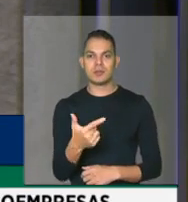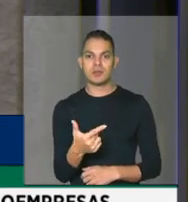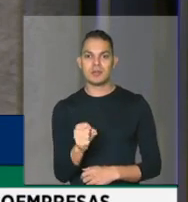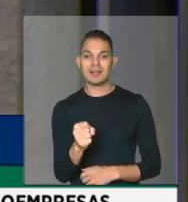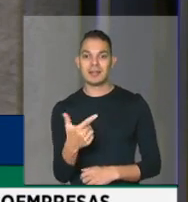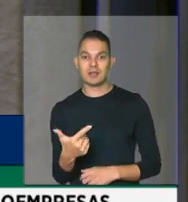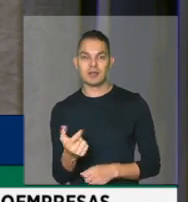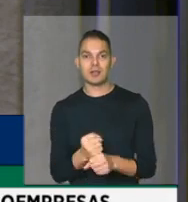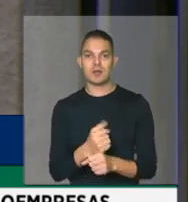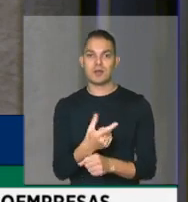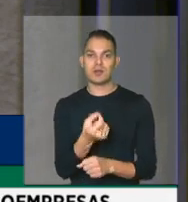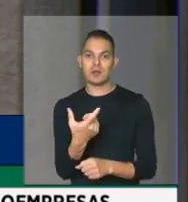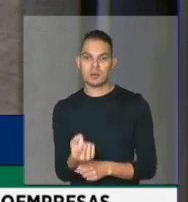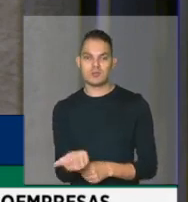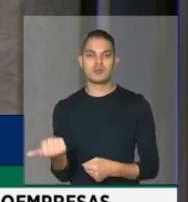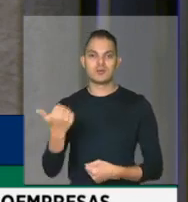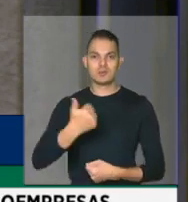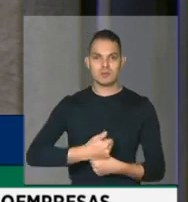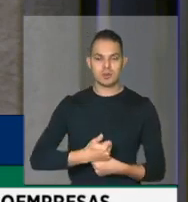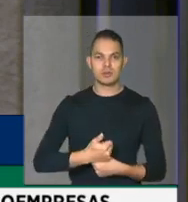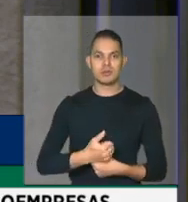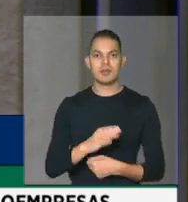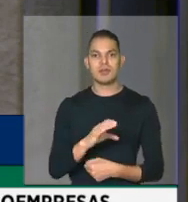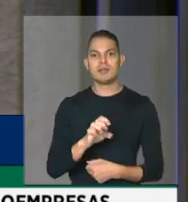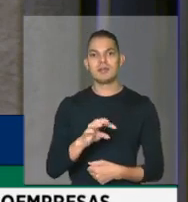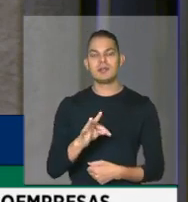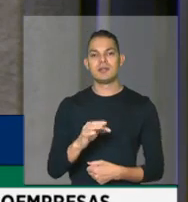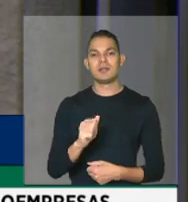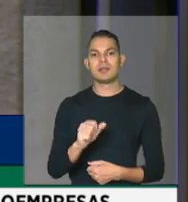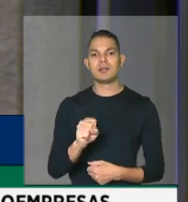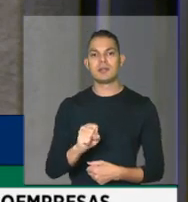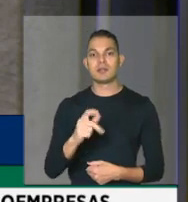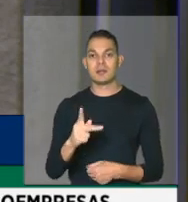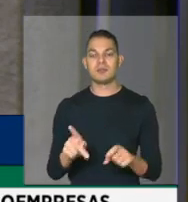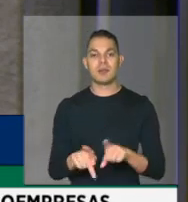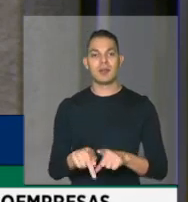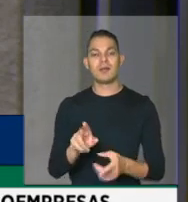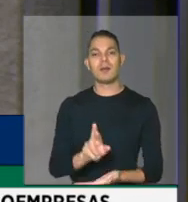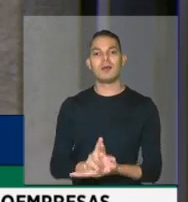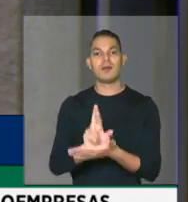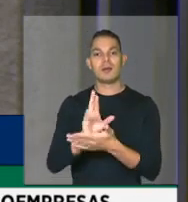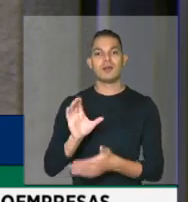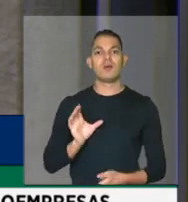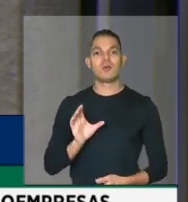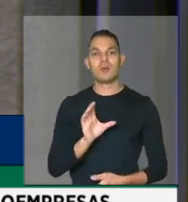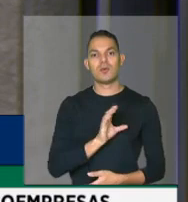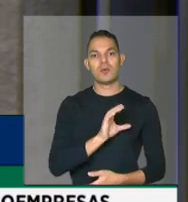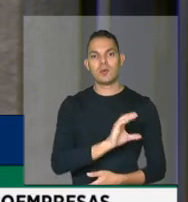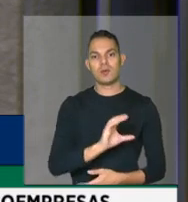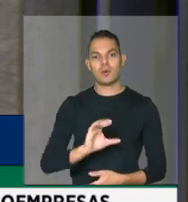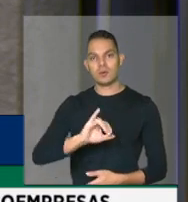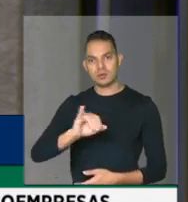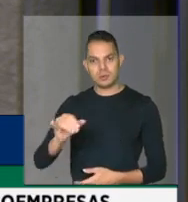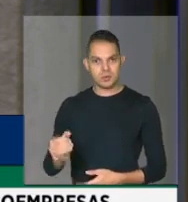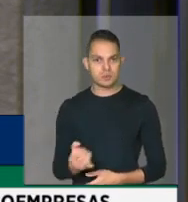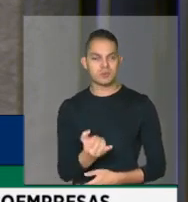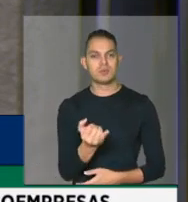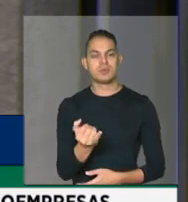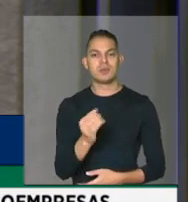1282/2020, na forma do substitutivo da CETASP. E em nome da Comissão de Constituição, Justiça e de